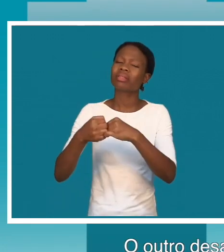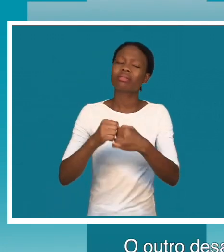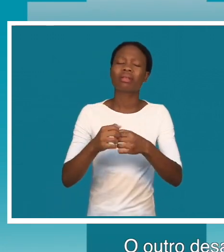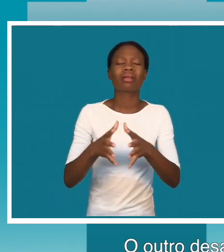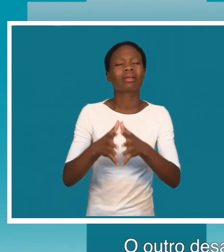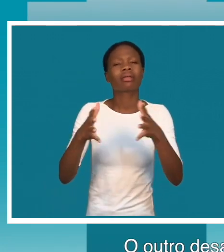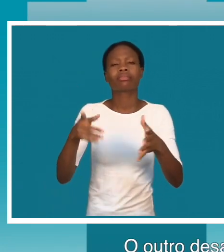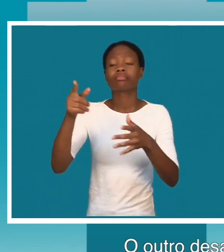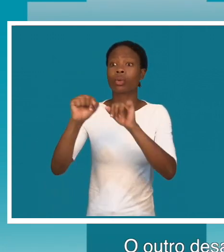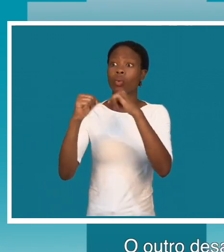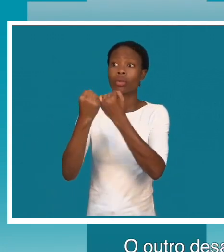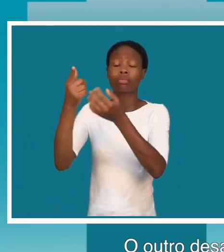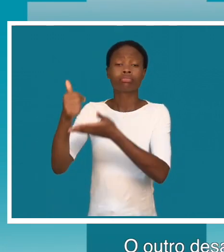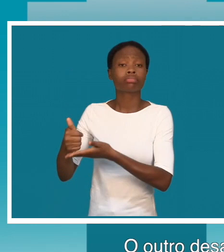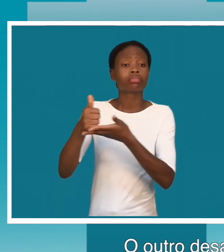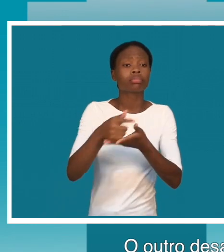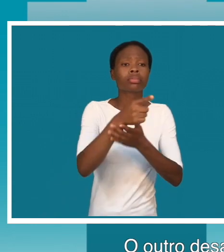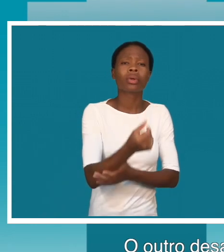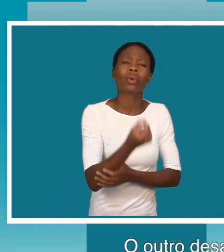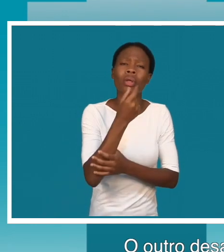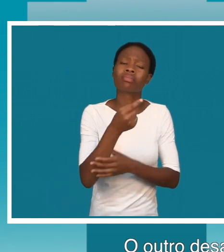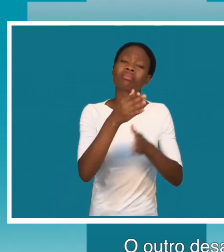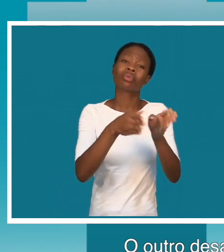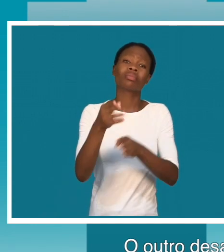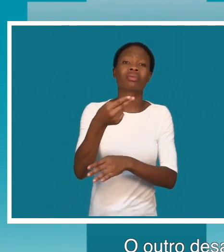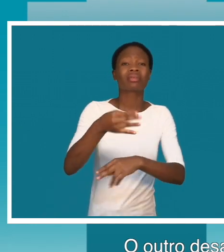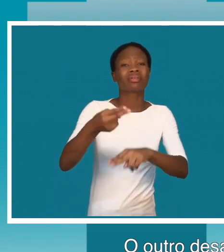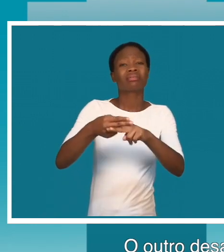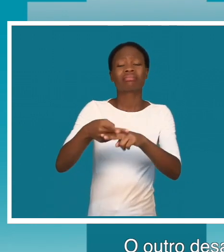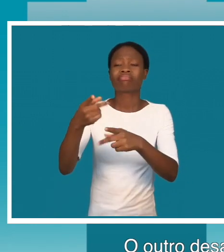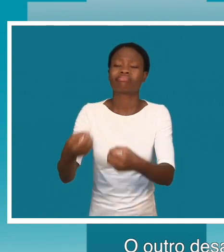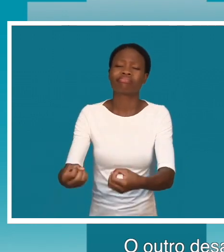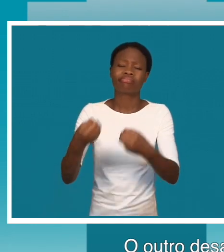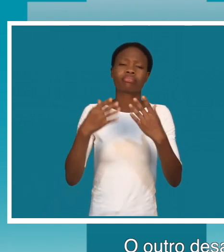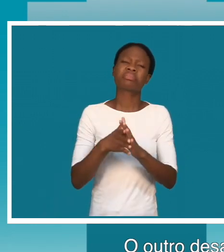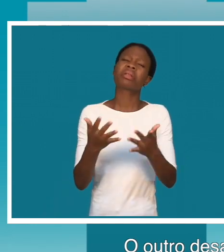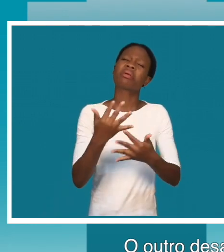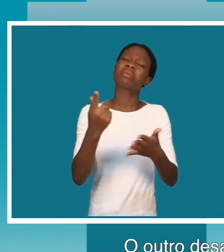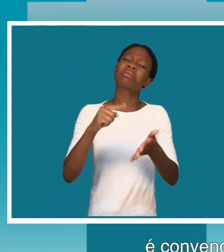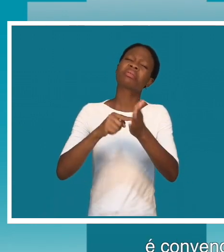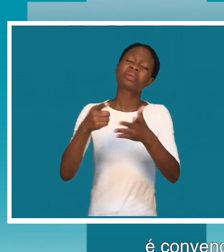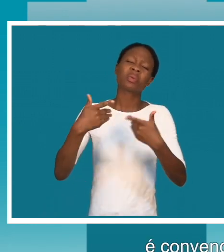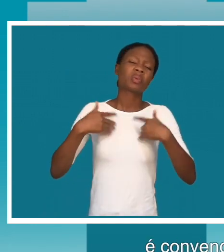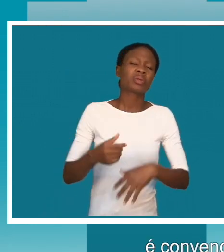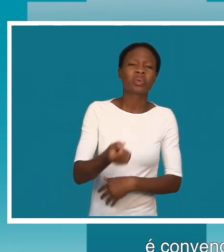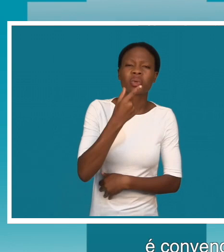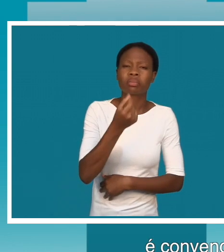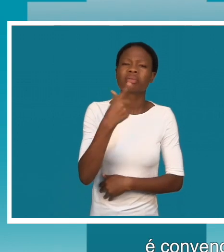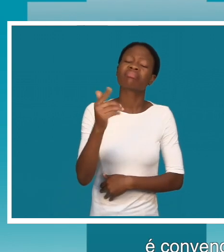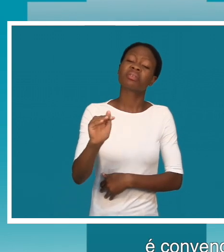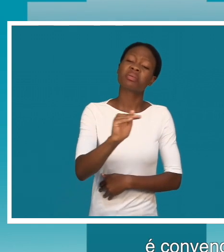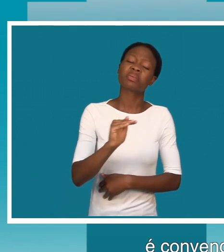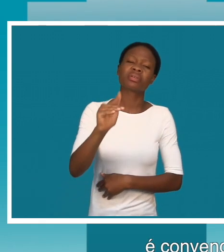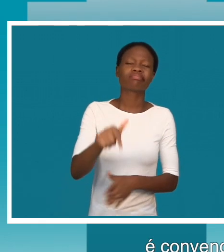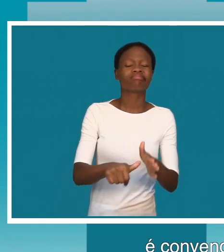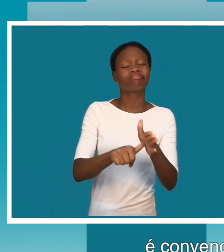O outro desafio enfrentado pelas associações que prestam assistência a pessoas vivendo com HIV é convencê-las